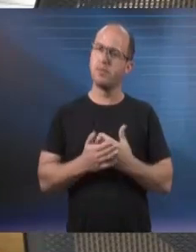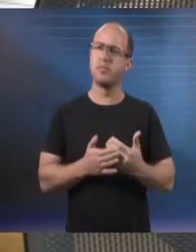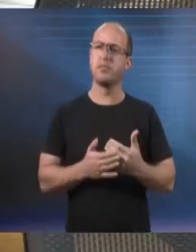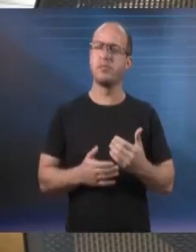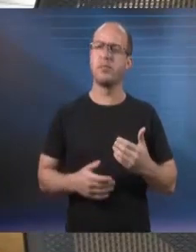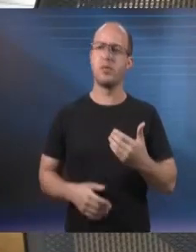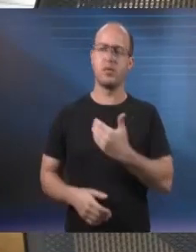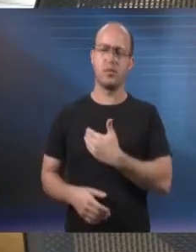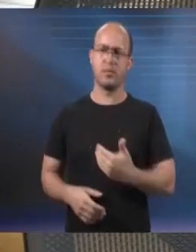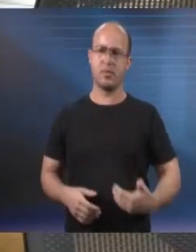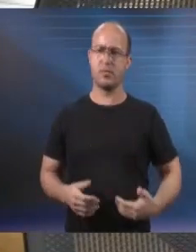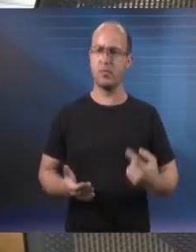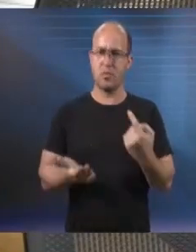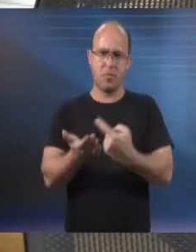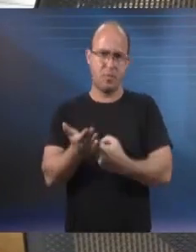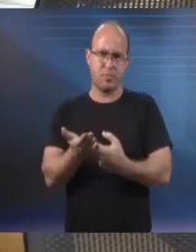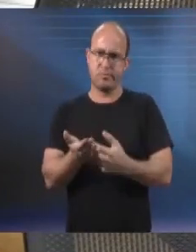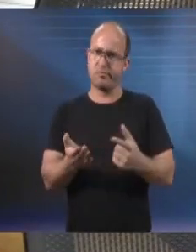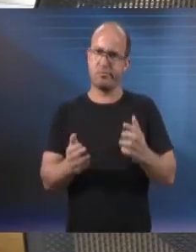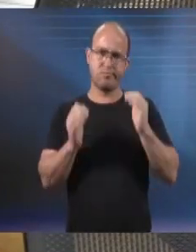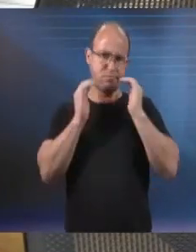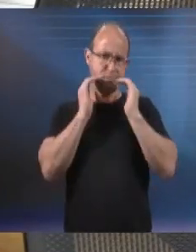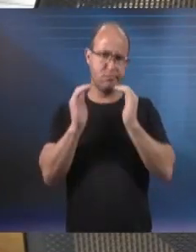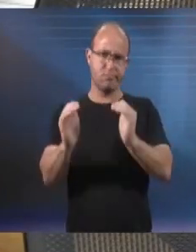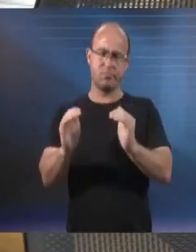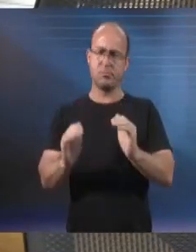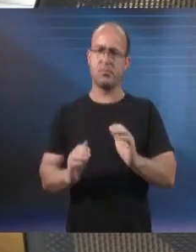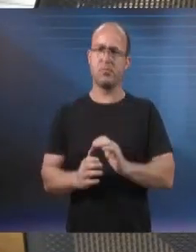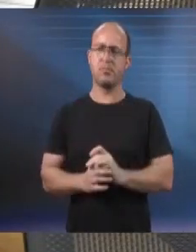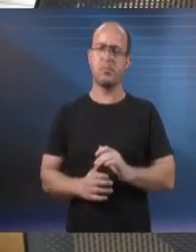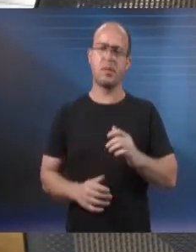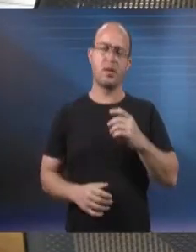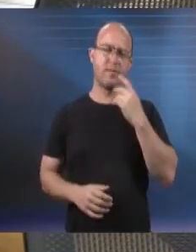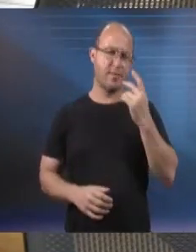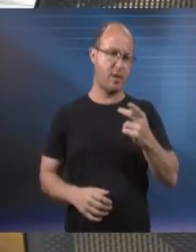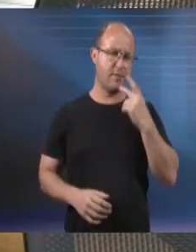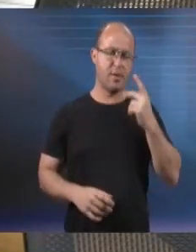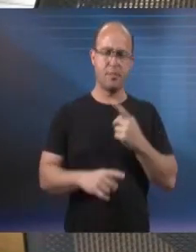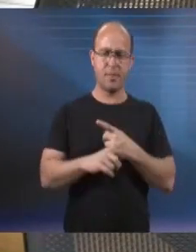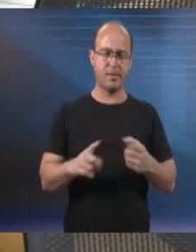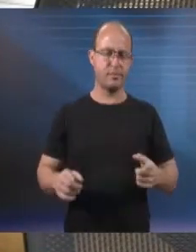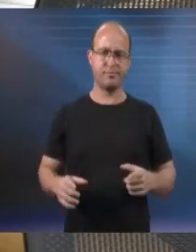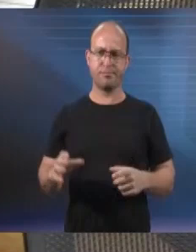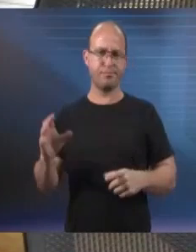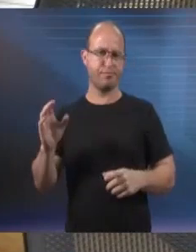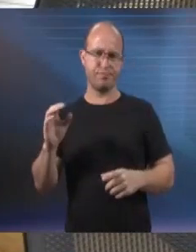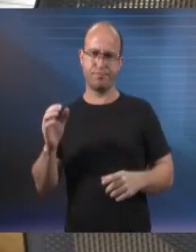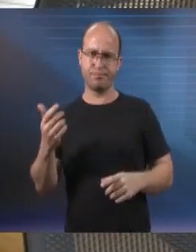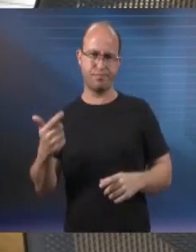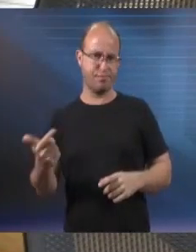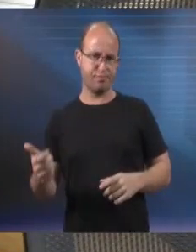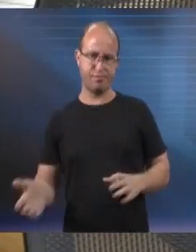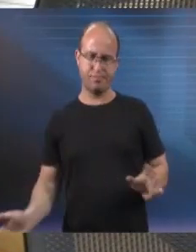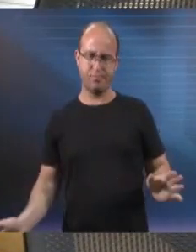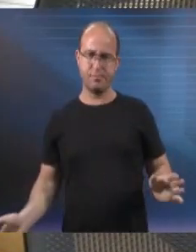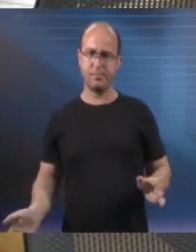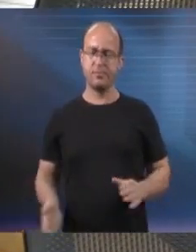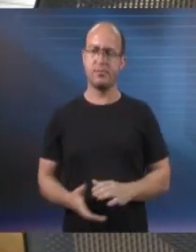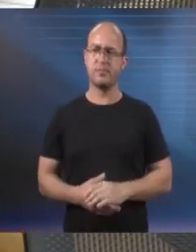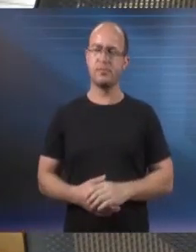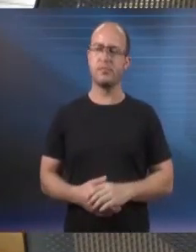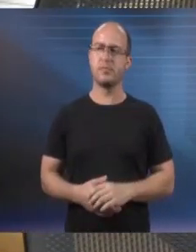governo não cumpre compromisso. O governo é um governo sem palavra, o governo Fátima é um governo sem palavra.